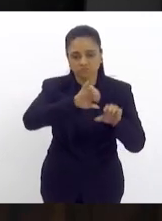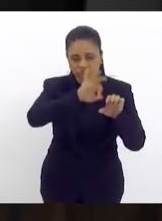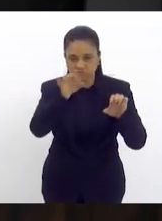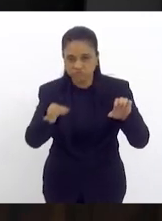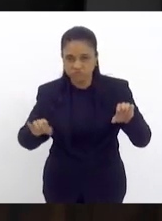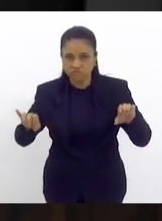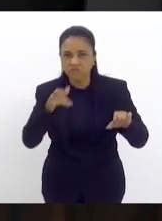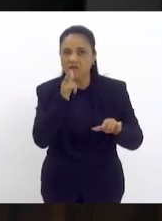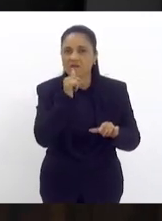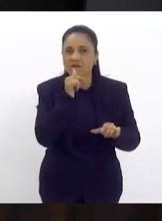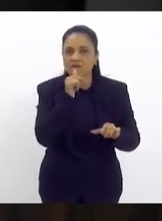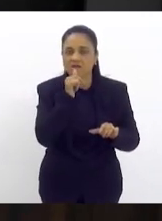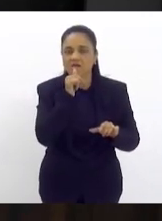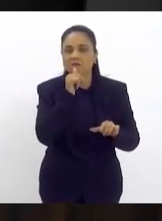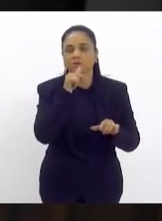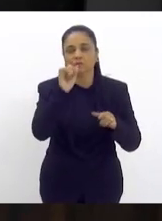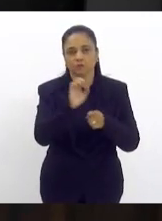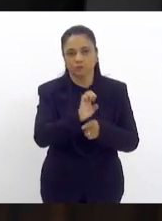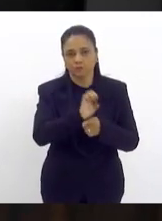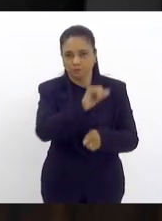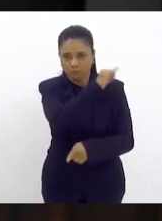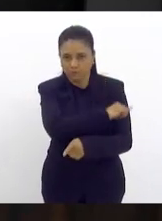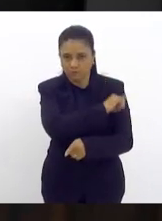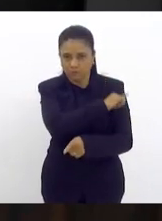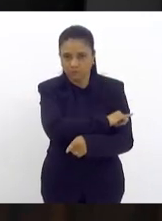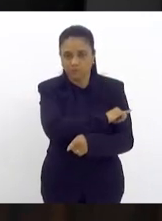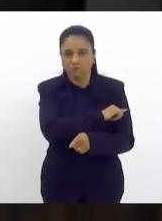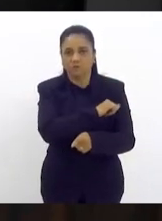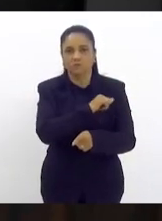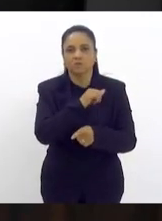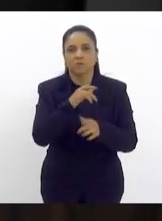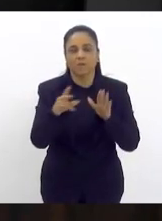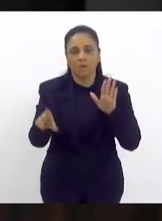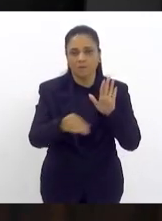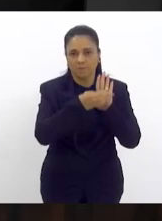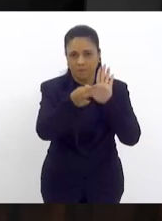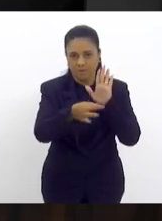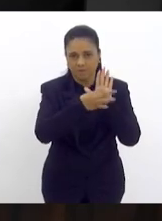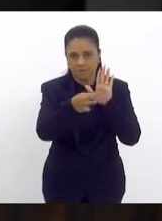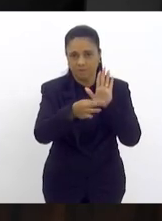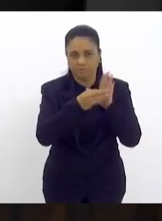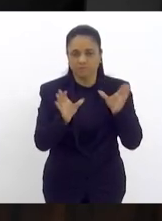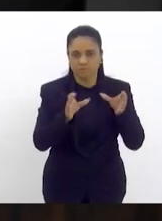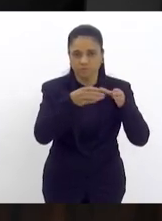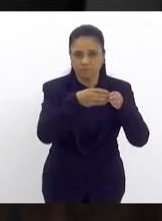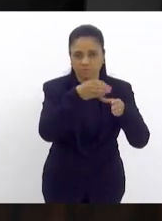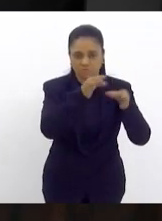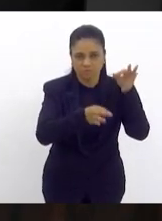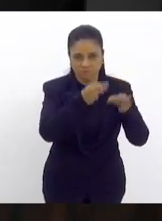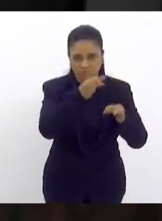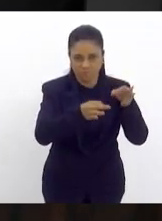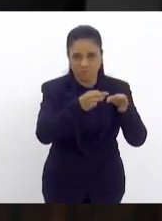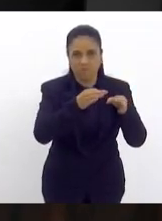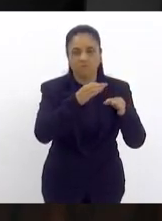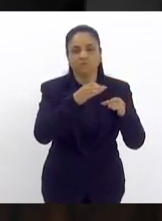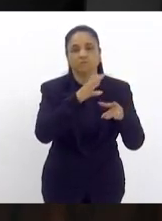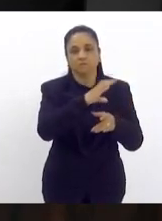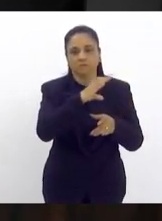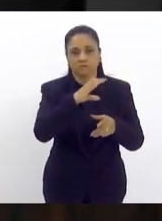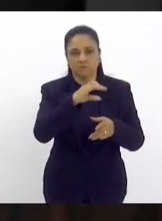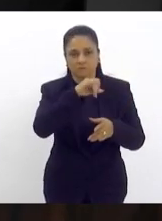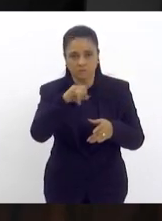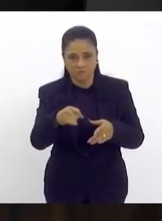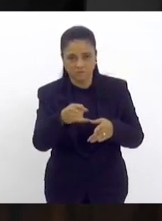de domínio do Estado do Rio de Janeiro entendendo de parecer das comissões constituições Justiça de saneamento